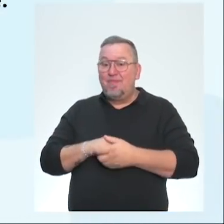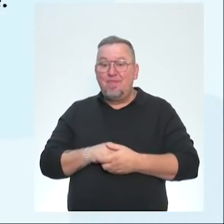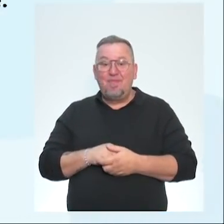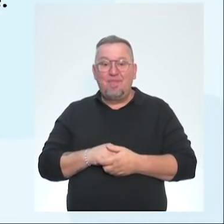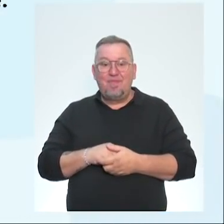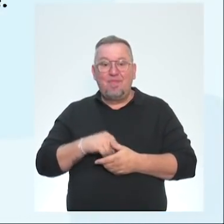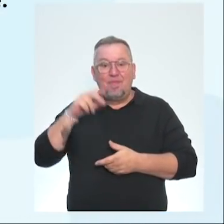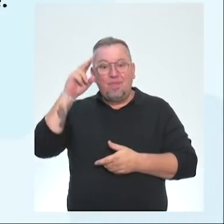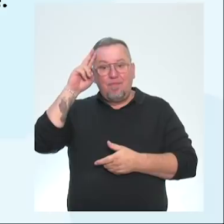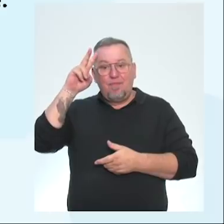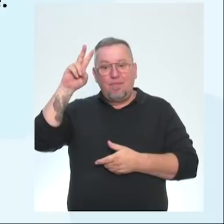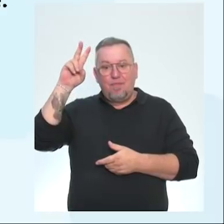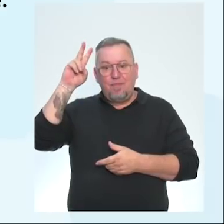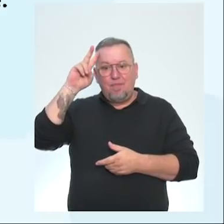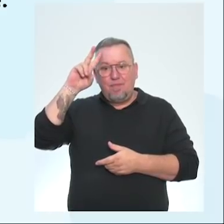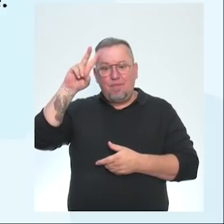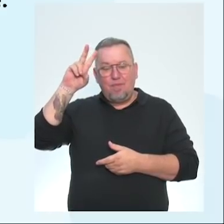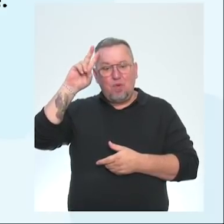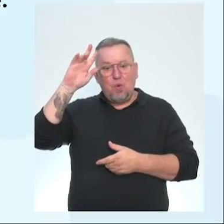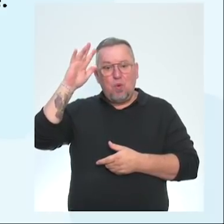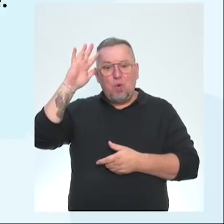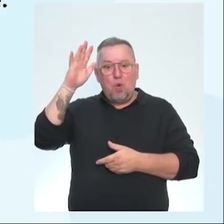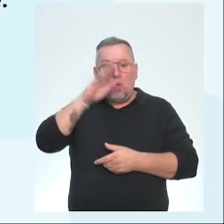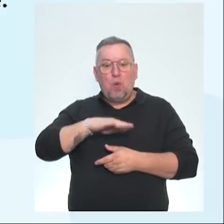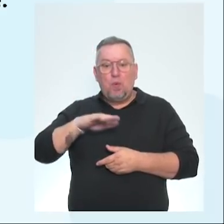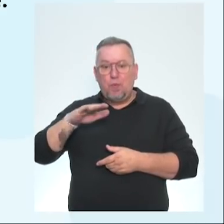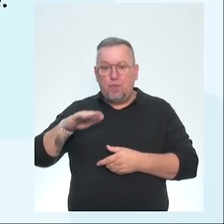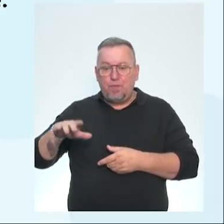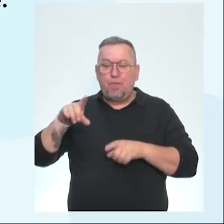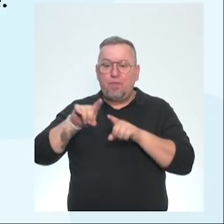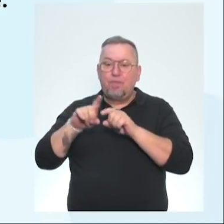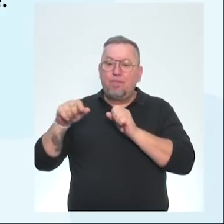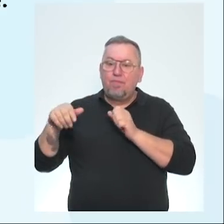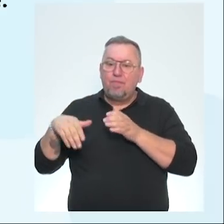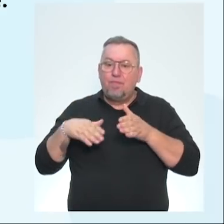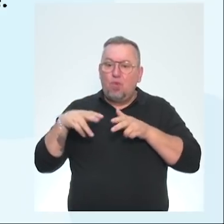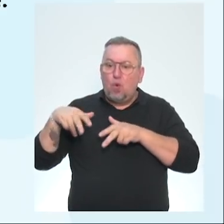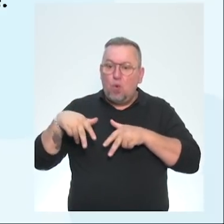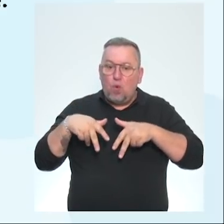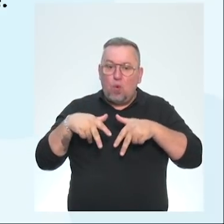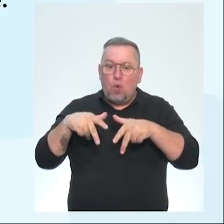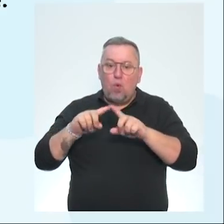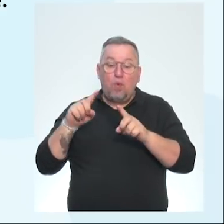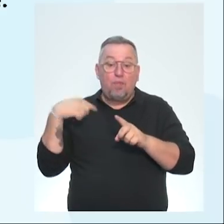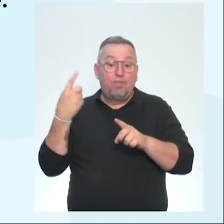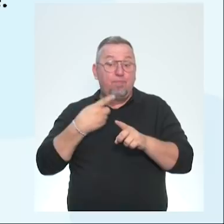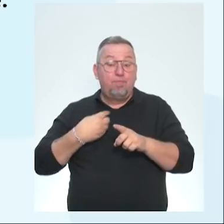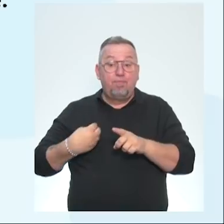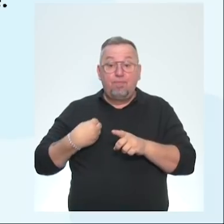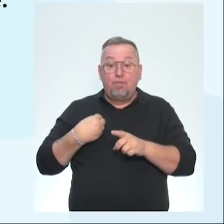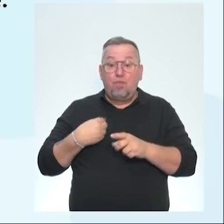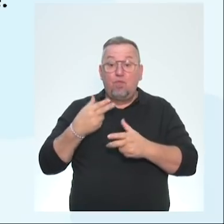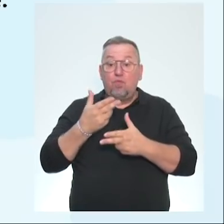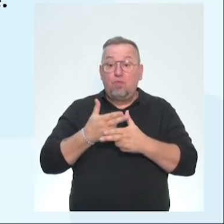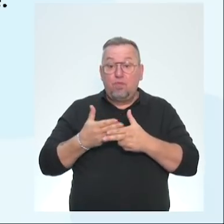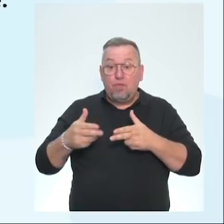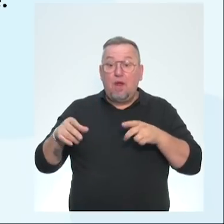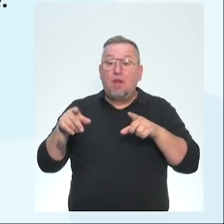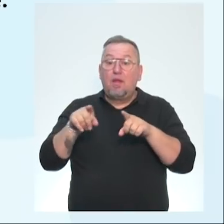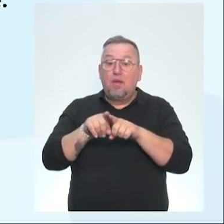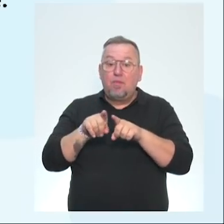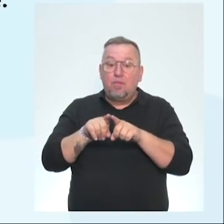Refletir sobre lembranças e memórias de nossa infância e trajetória junto às pessoas com quem convivemos no nosso